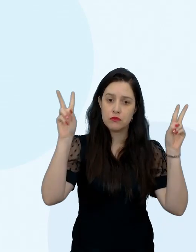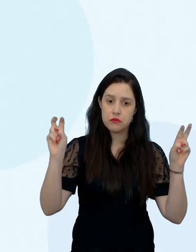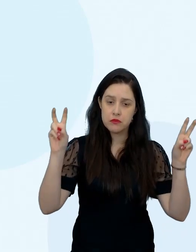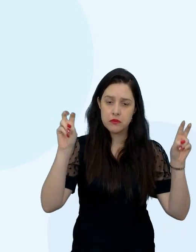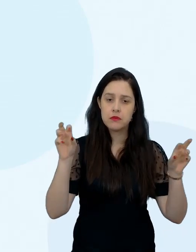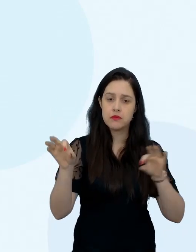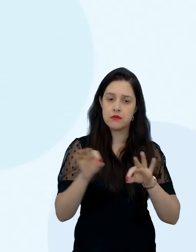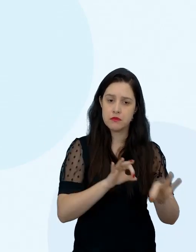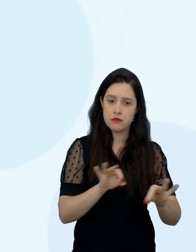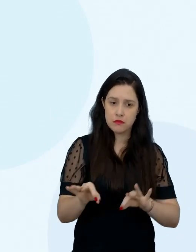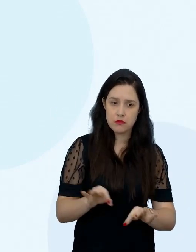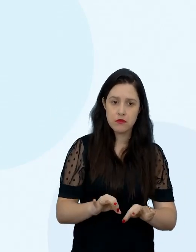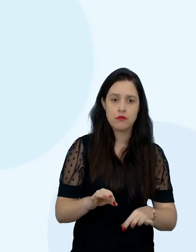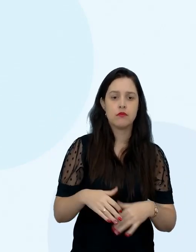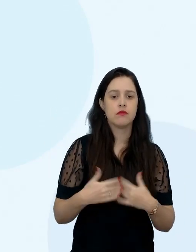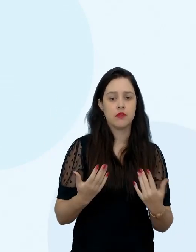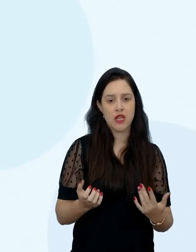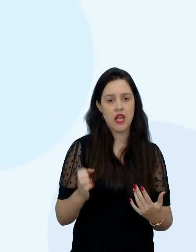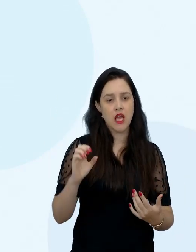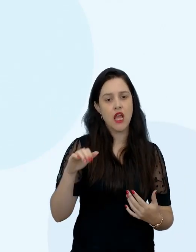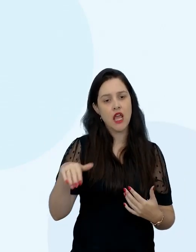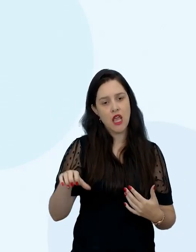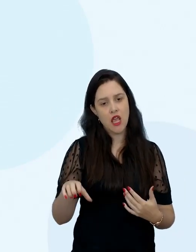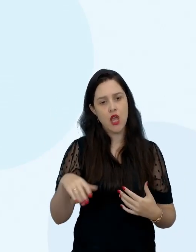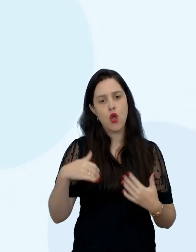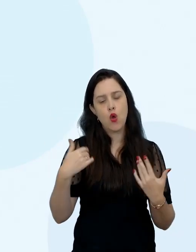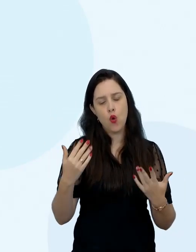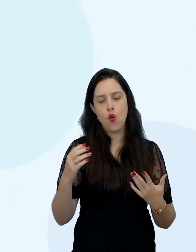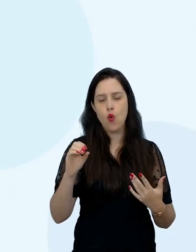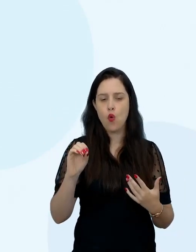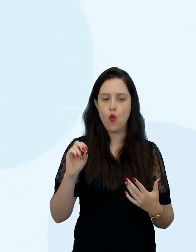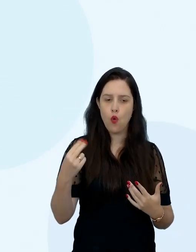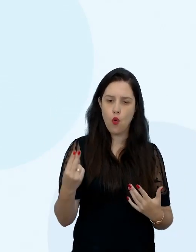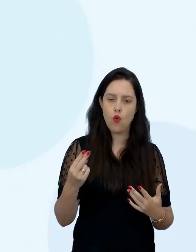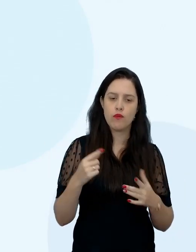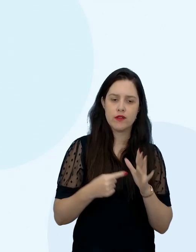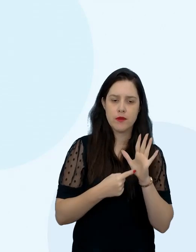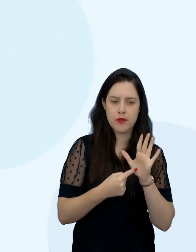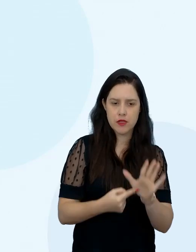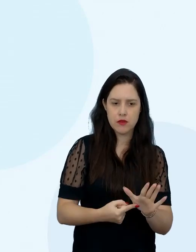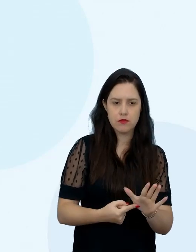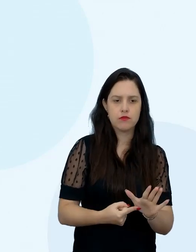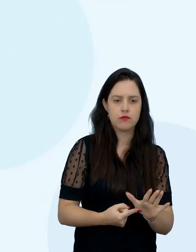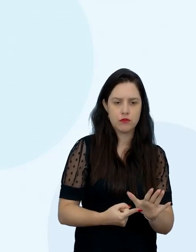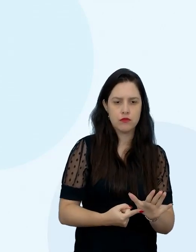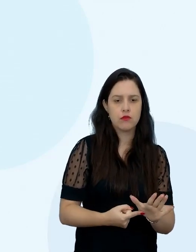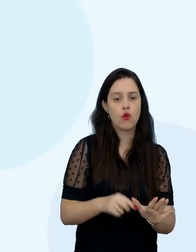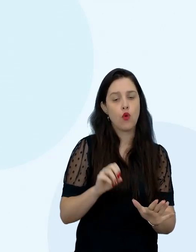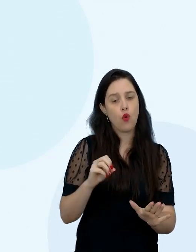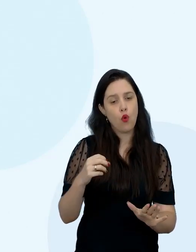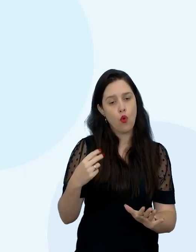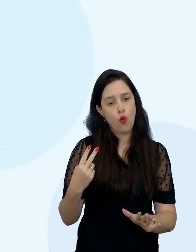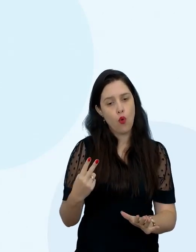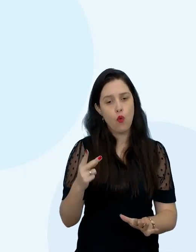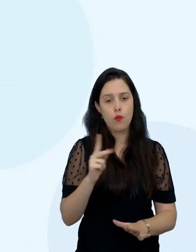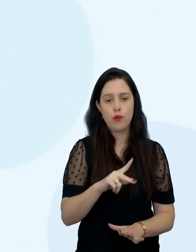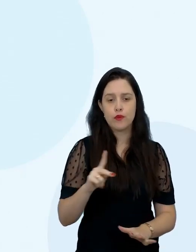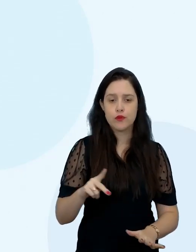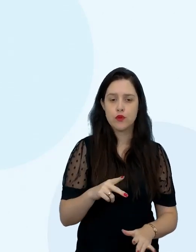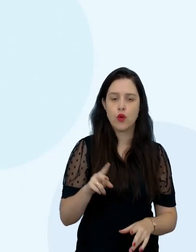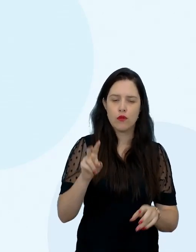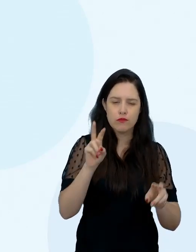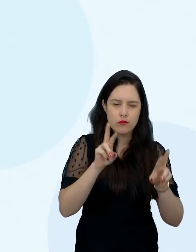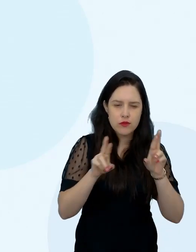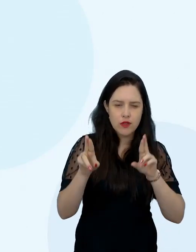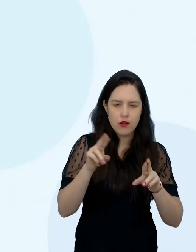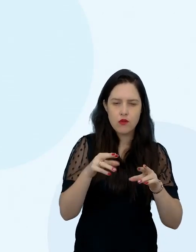relacionado com o tema que foi resolvido, né, que foi que foi apresentado. Ou o professor, a partir